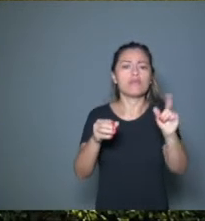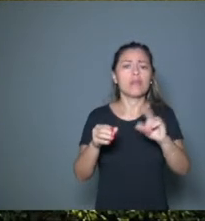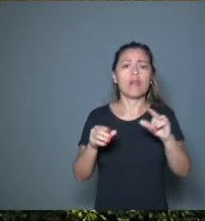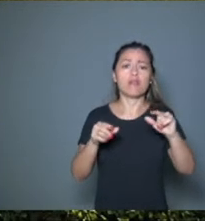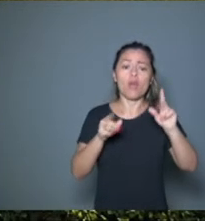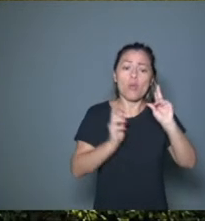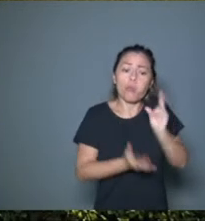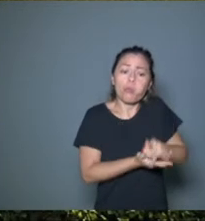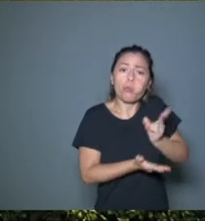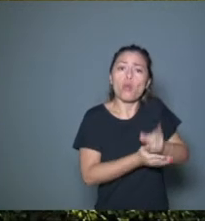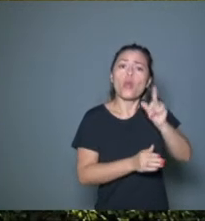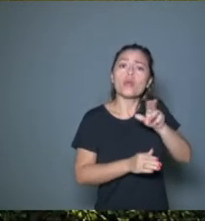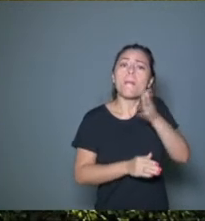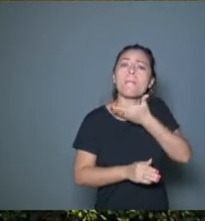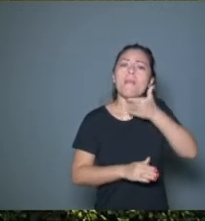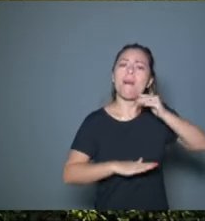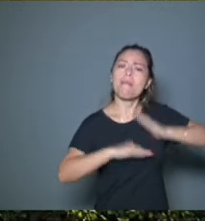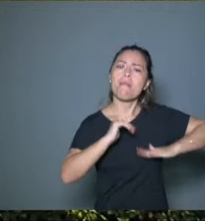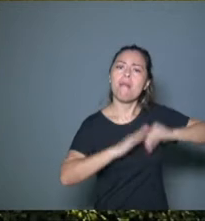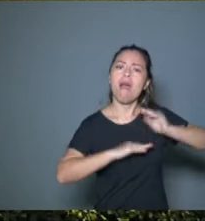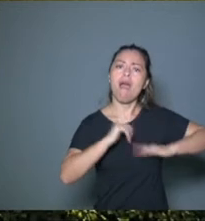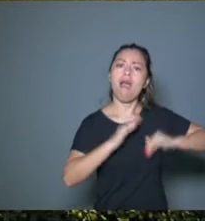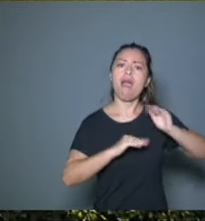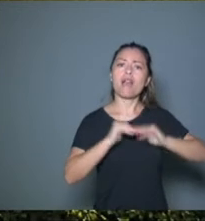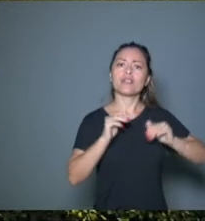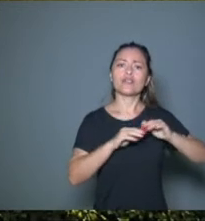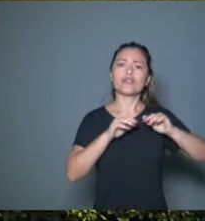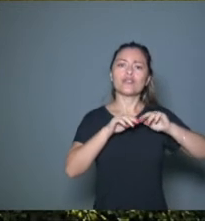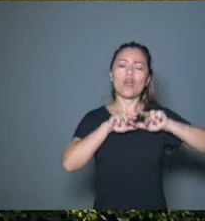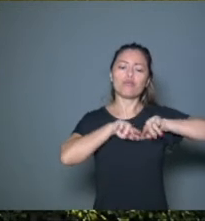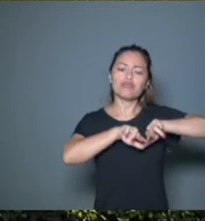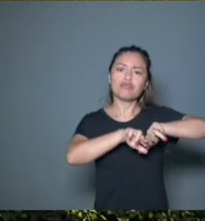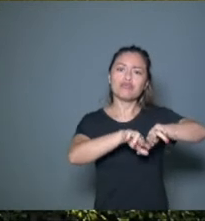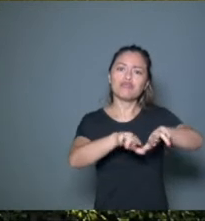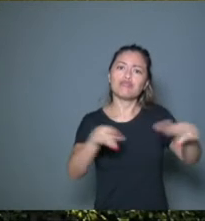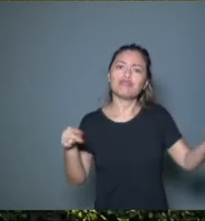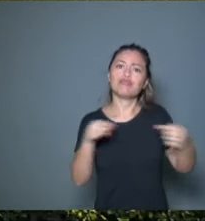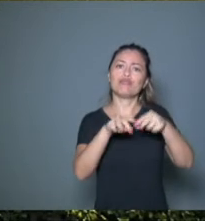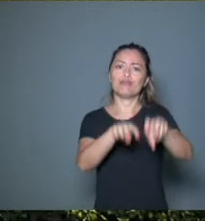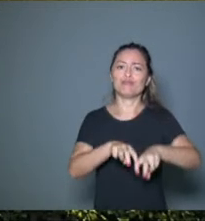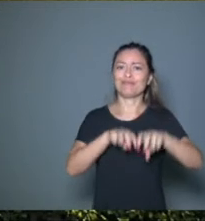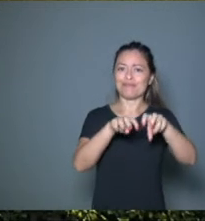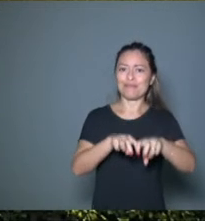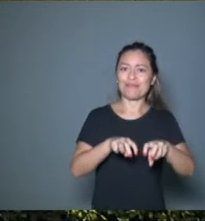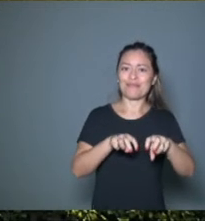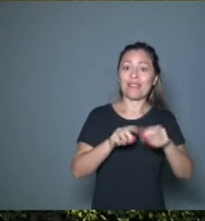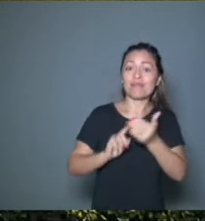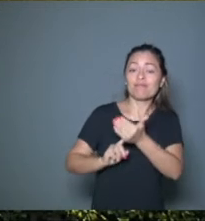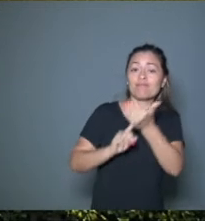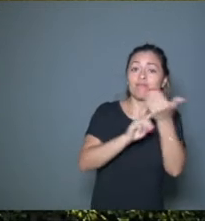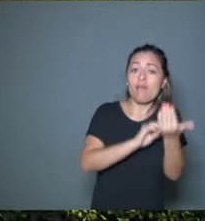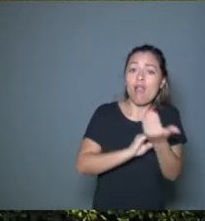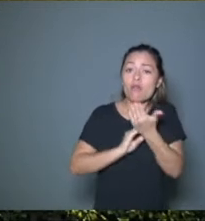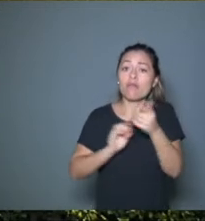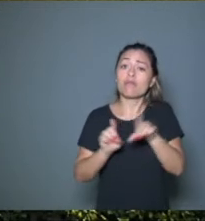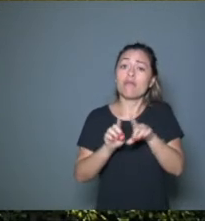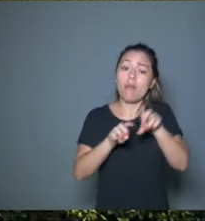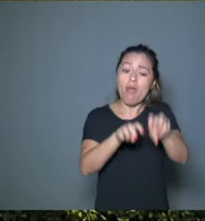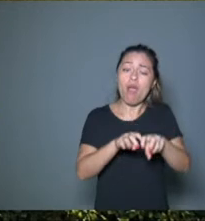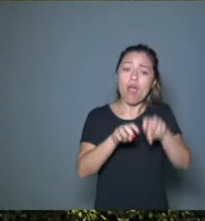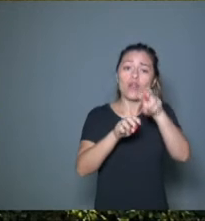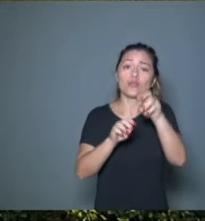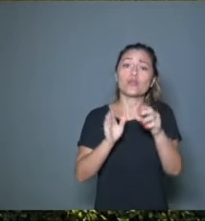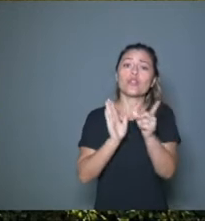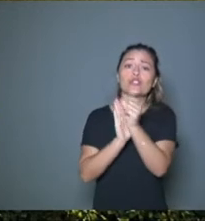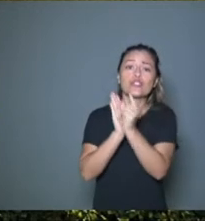agronomia, as melhores práticas de produção, plantio direto, rotação de cultura, que a gente vê para frente um pouquinho, né, o projeto de agricultura digital, que já traz